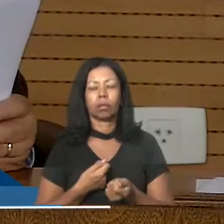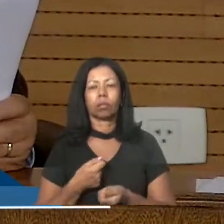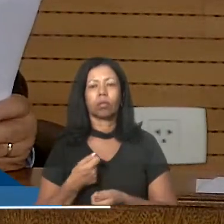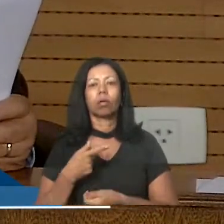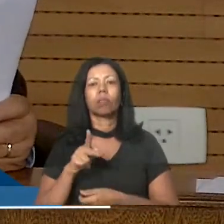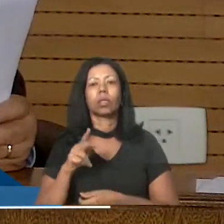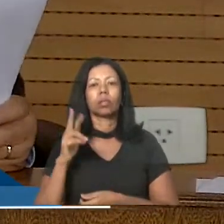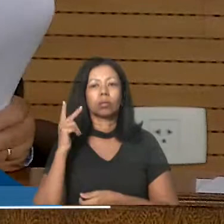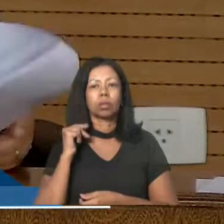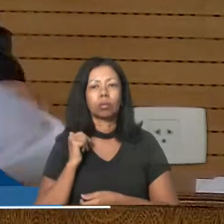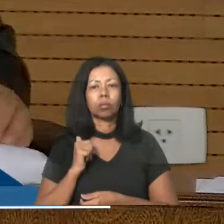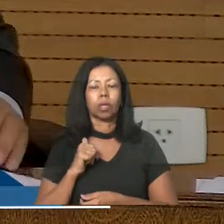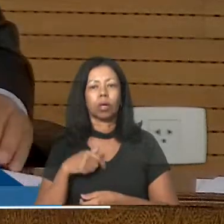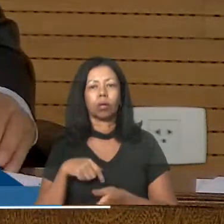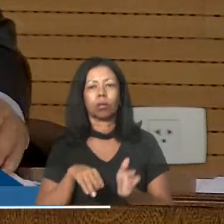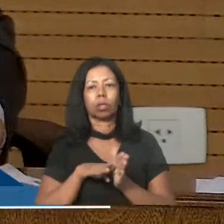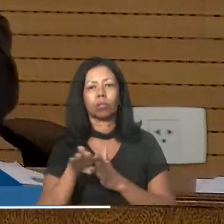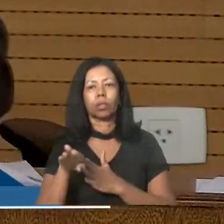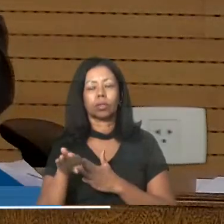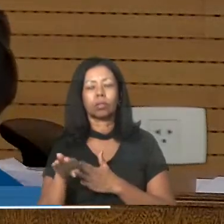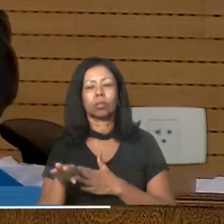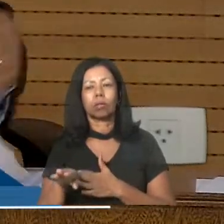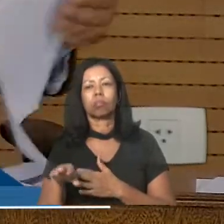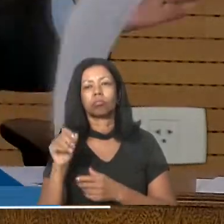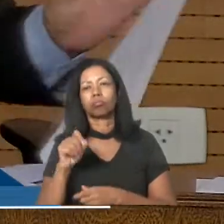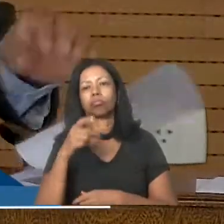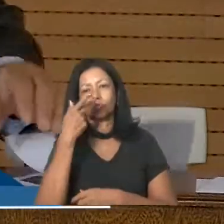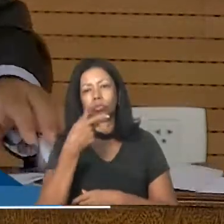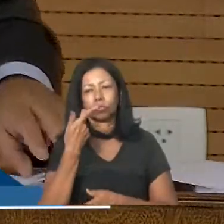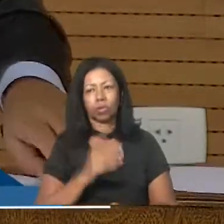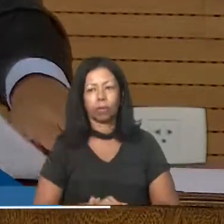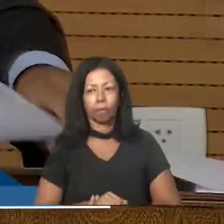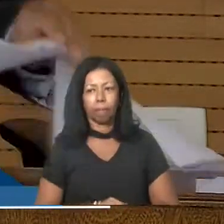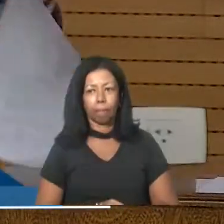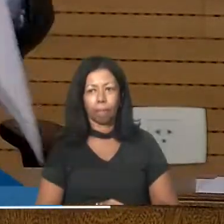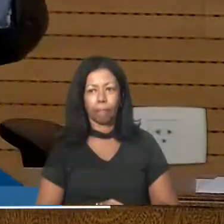se vislumbra, óbvio, a normal tramitação da matéria.